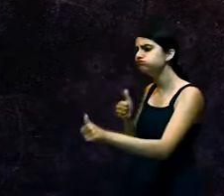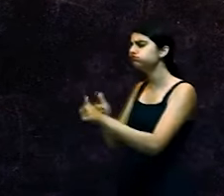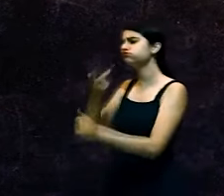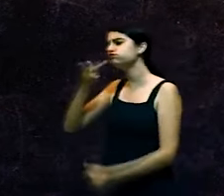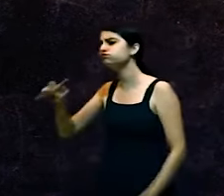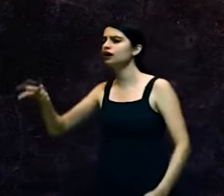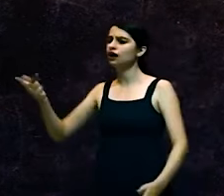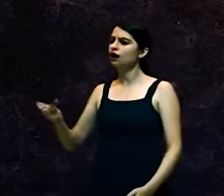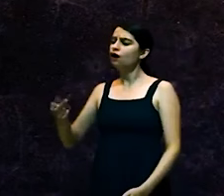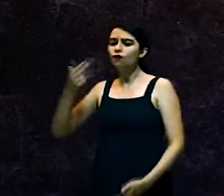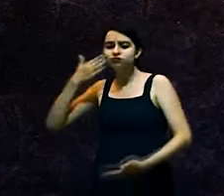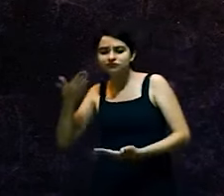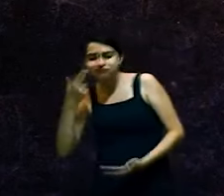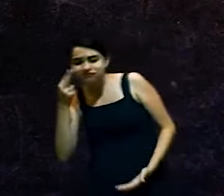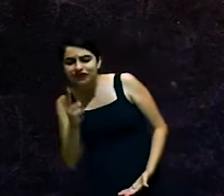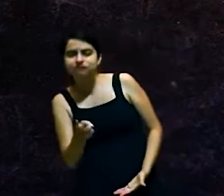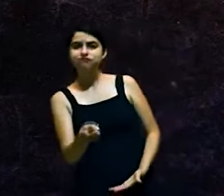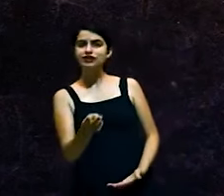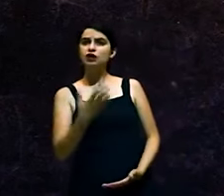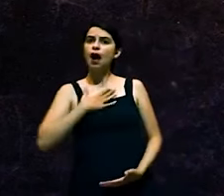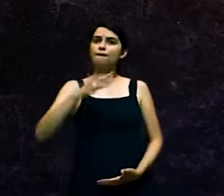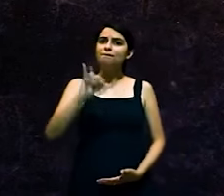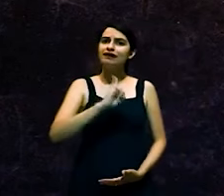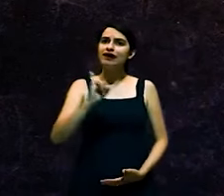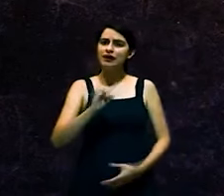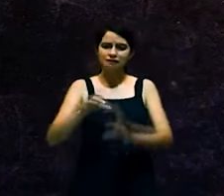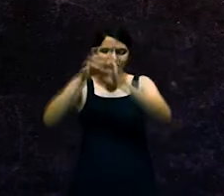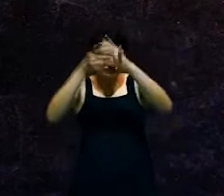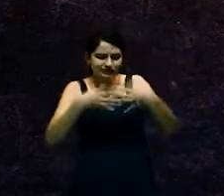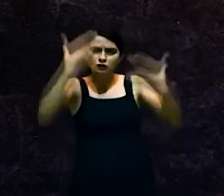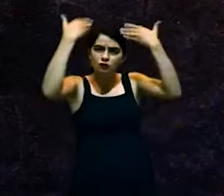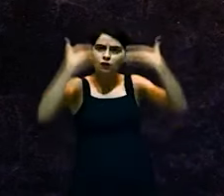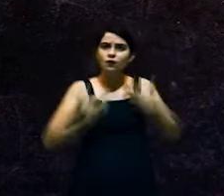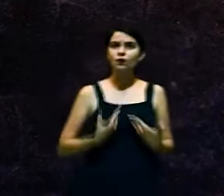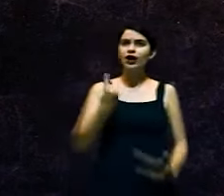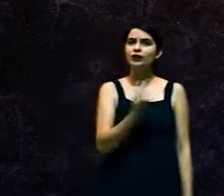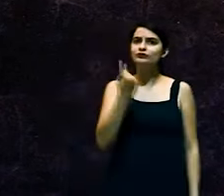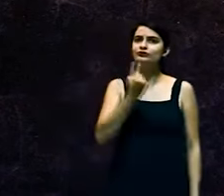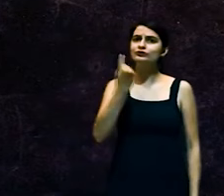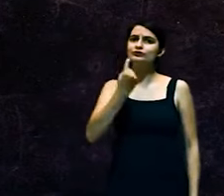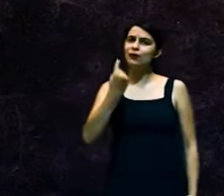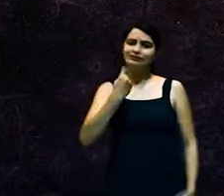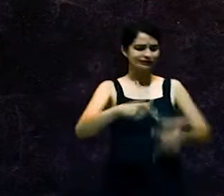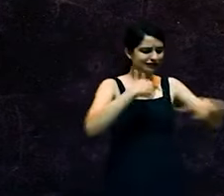Senhor não se importa com o fato de minha irmã ter deixado eu fique sozinha para